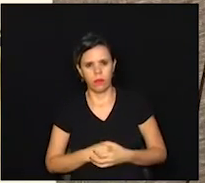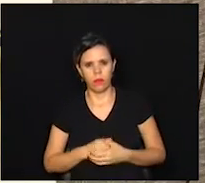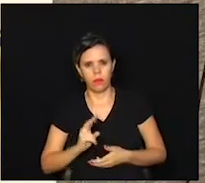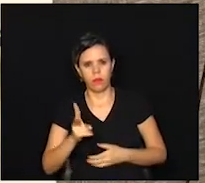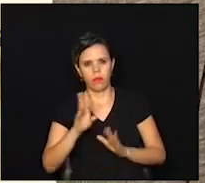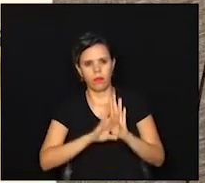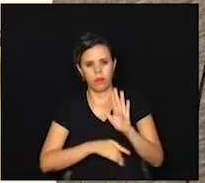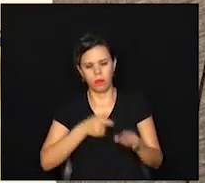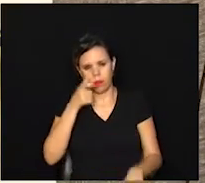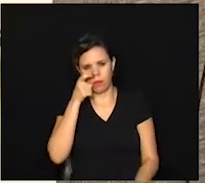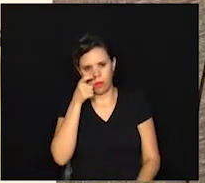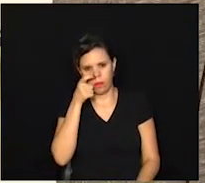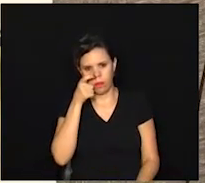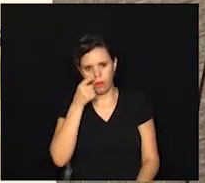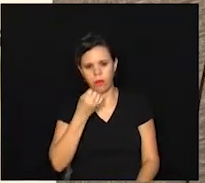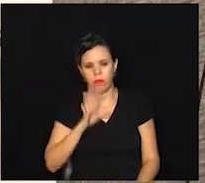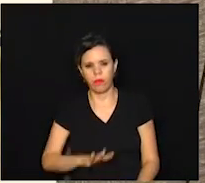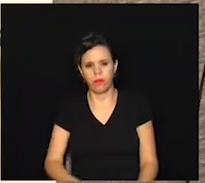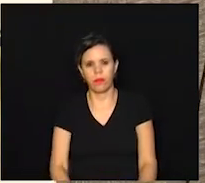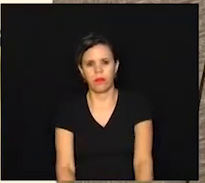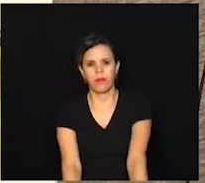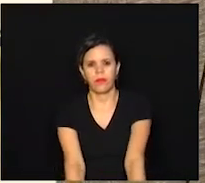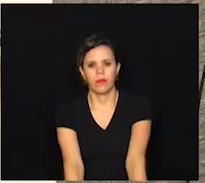com a nossa programação, uma boa tarde.